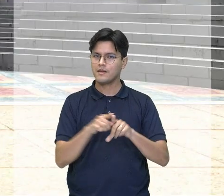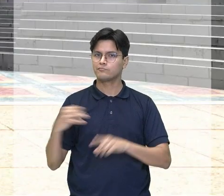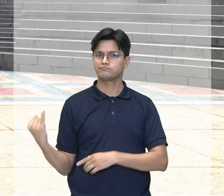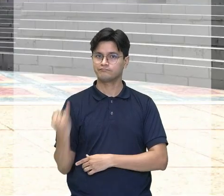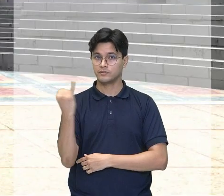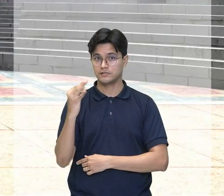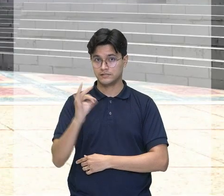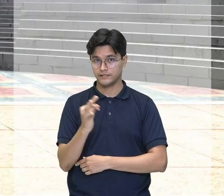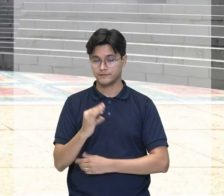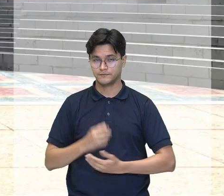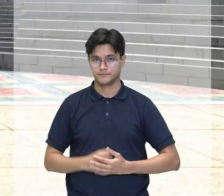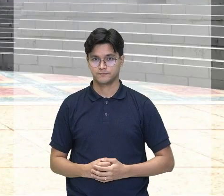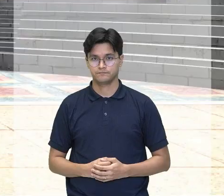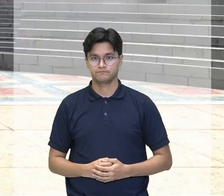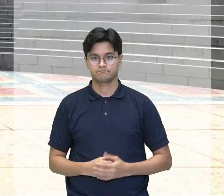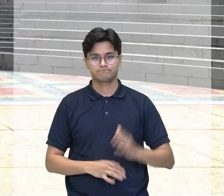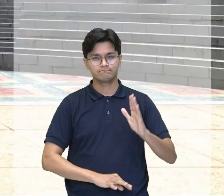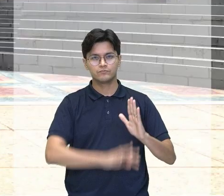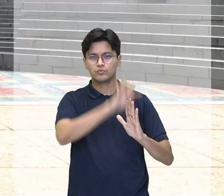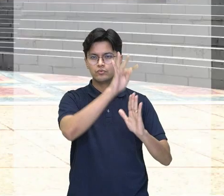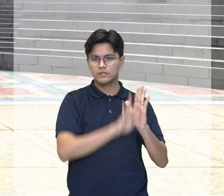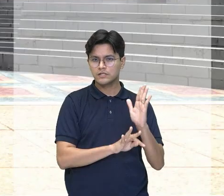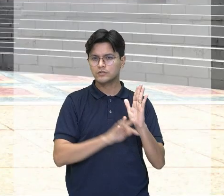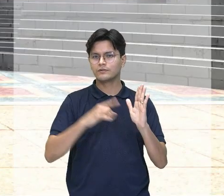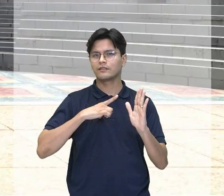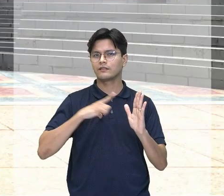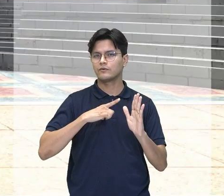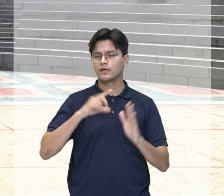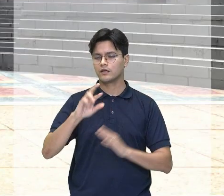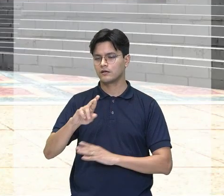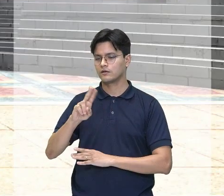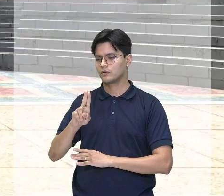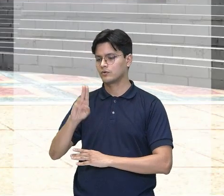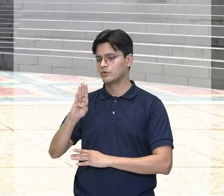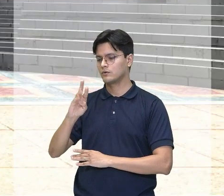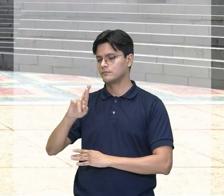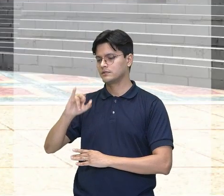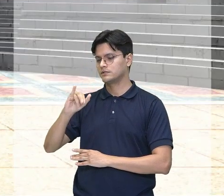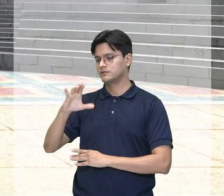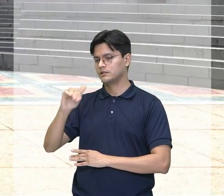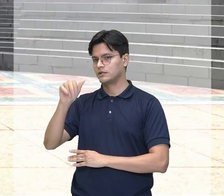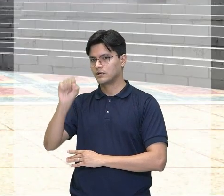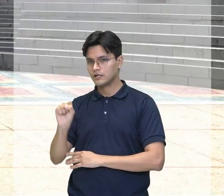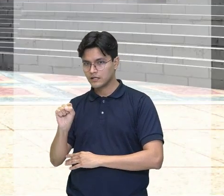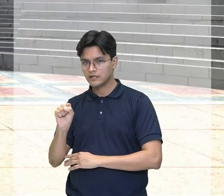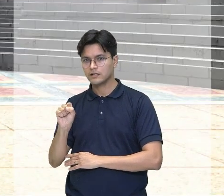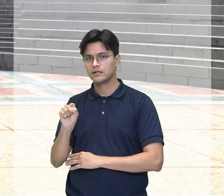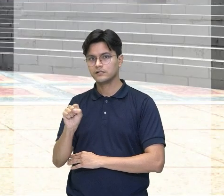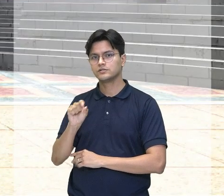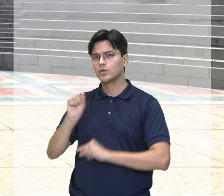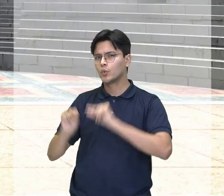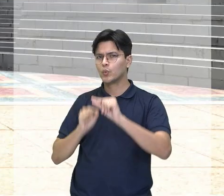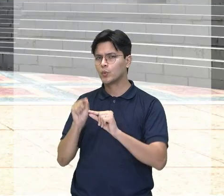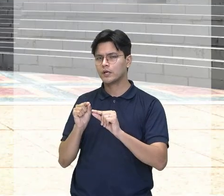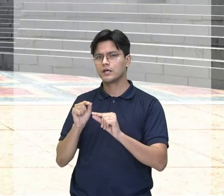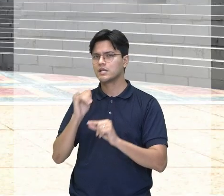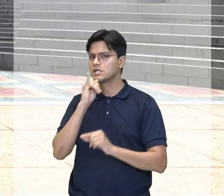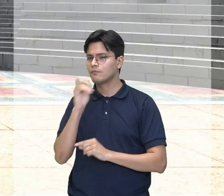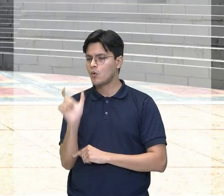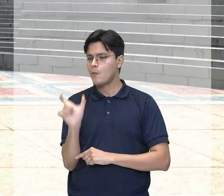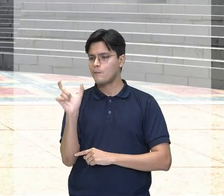do texto, ele apresenta rubricas que são escritas com letras geralmente em itálico.